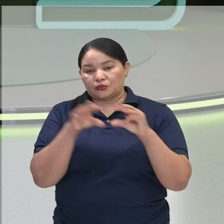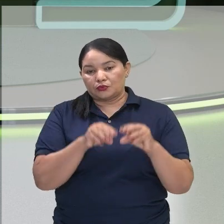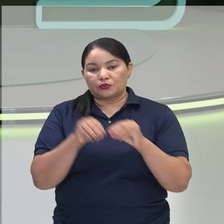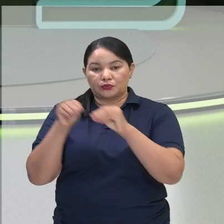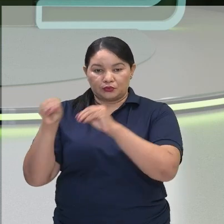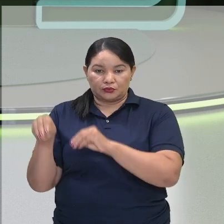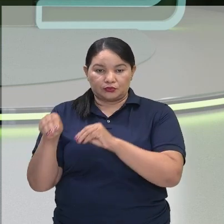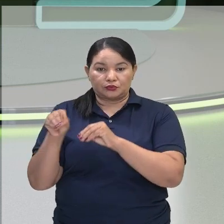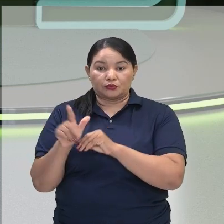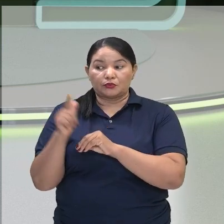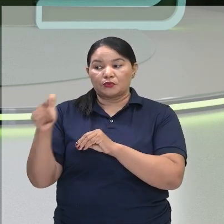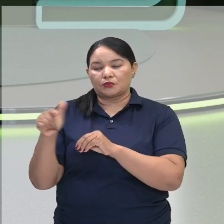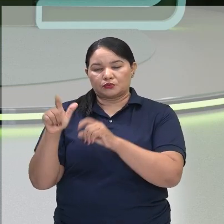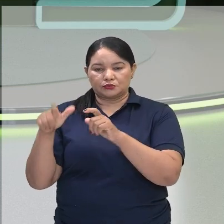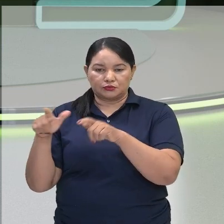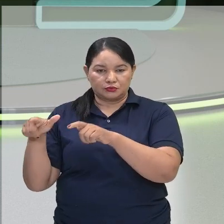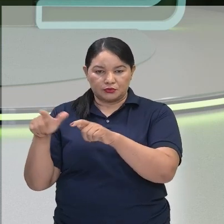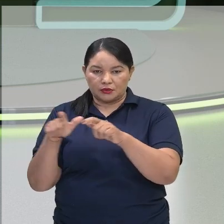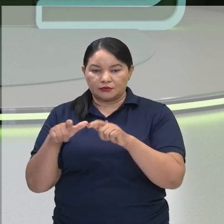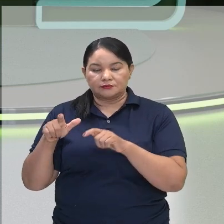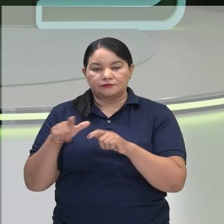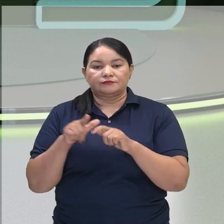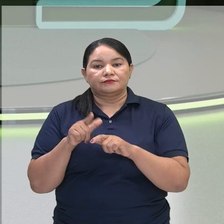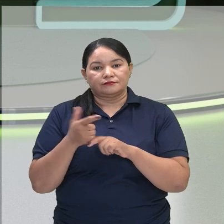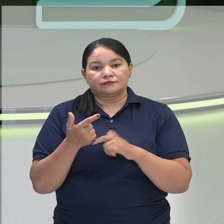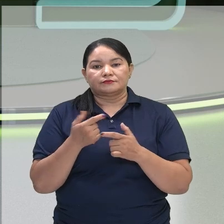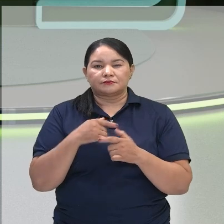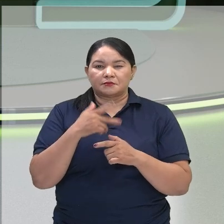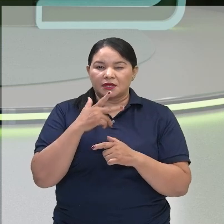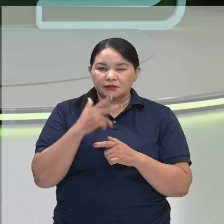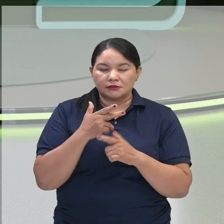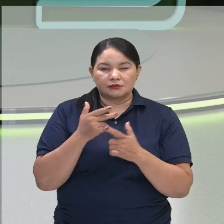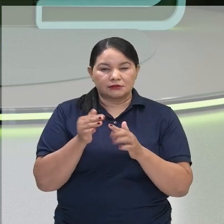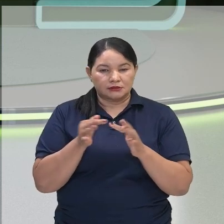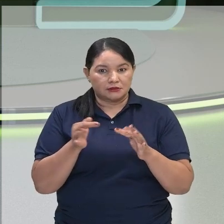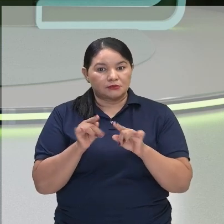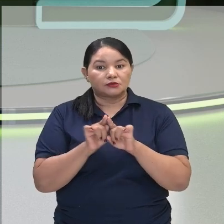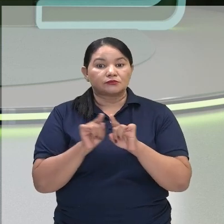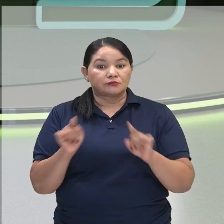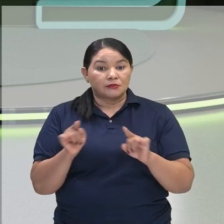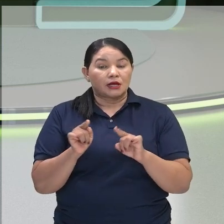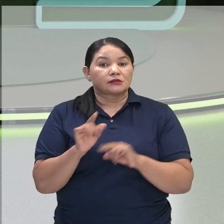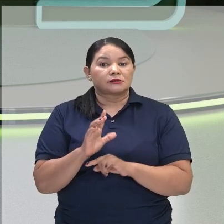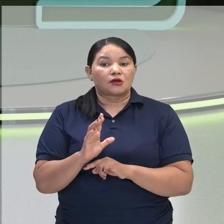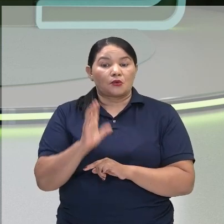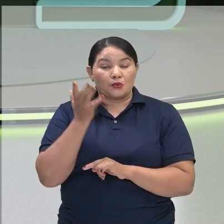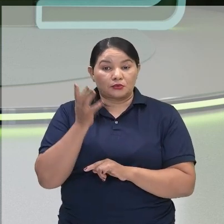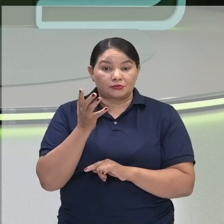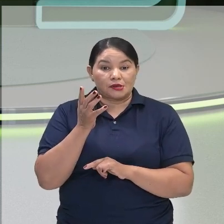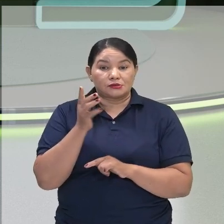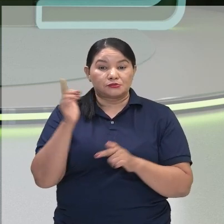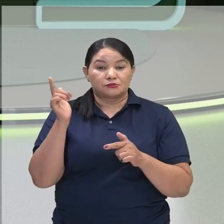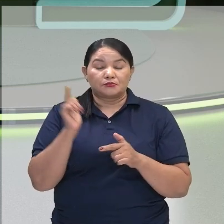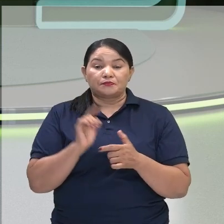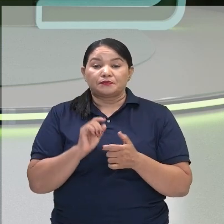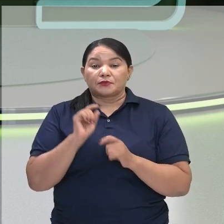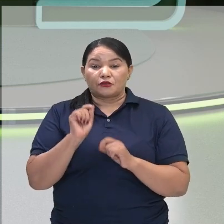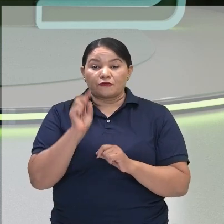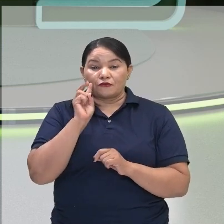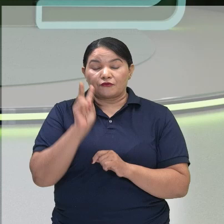para outros lugares. Isso, a grosso modo, parece muito simples, né? Mas acontece, gente, que nós observamos